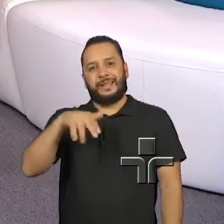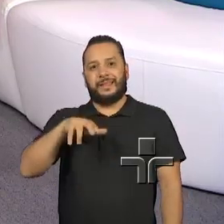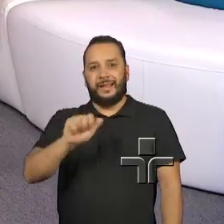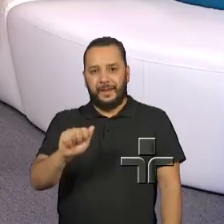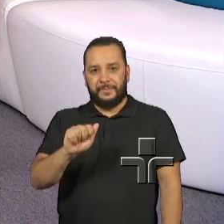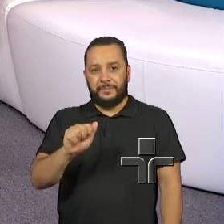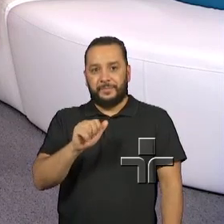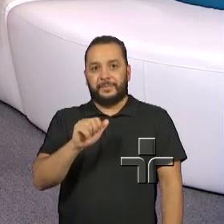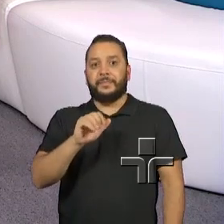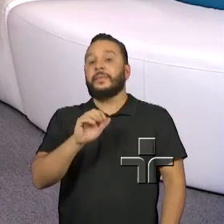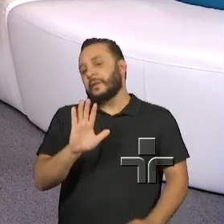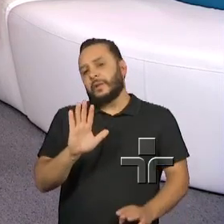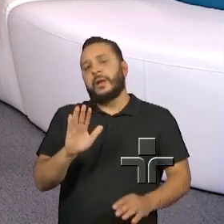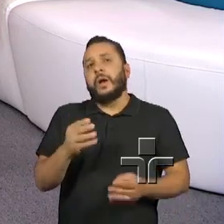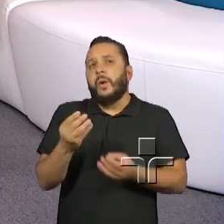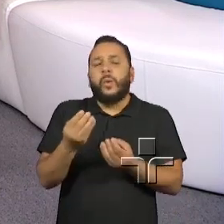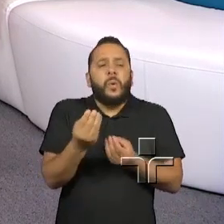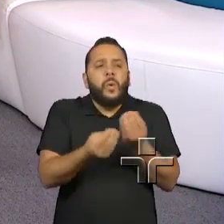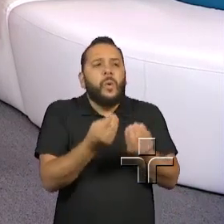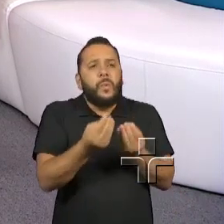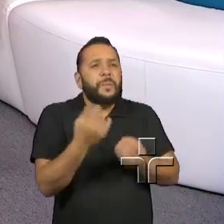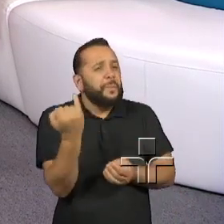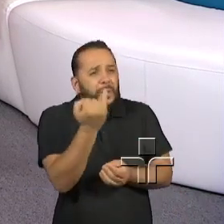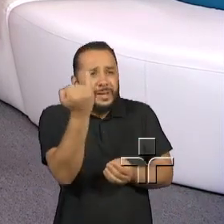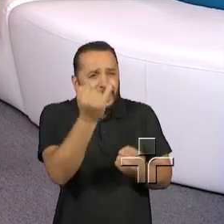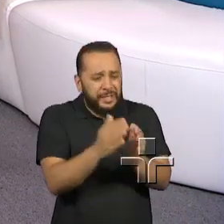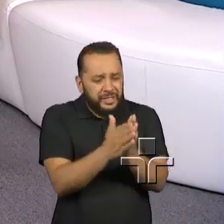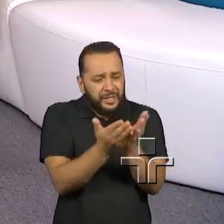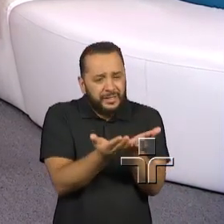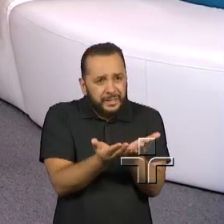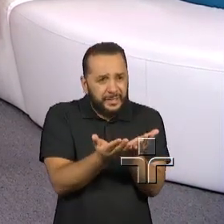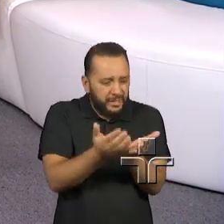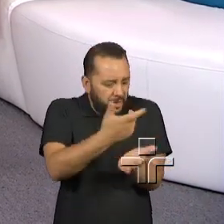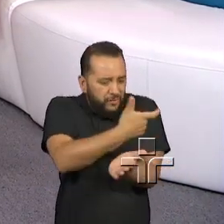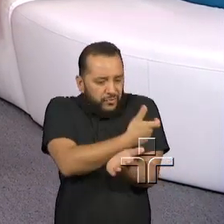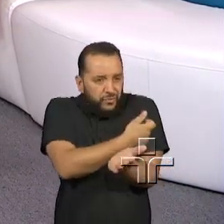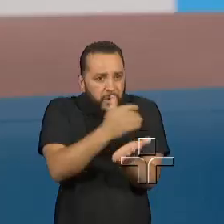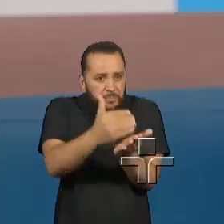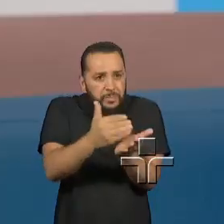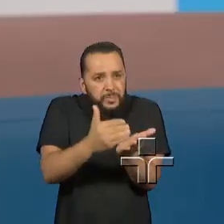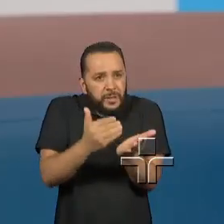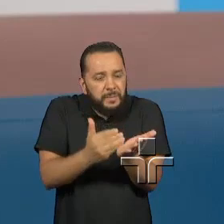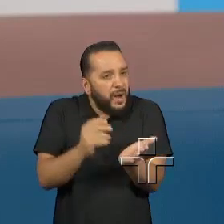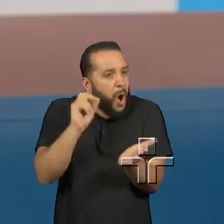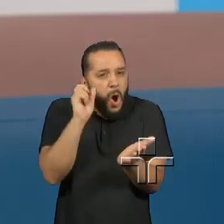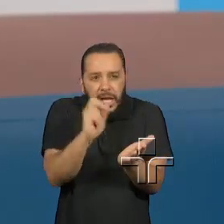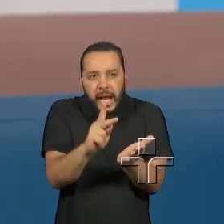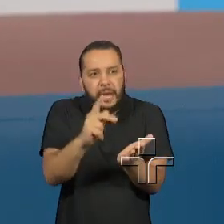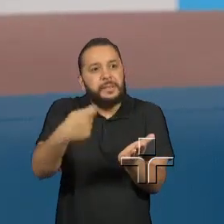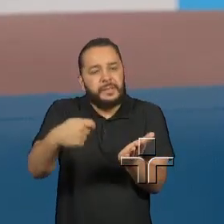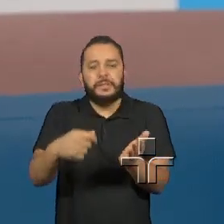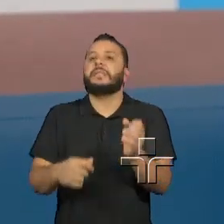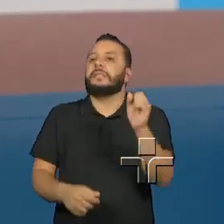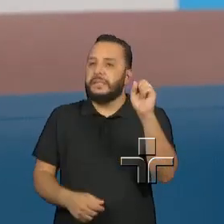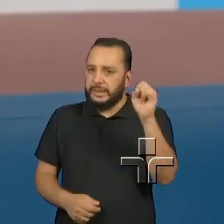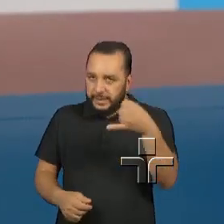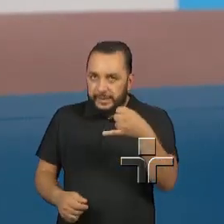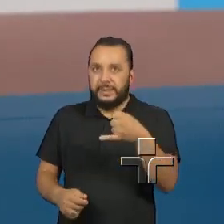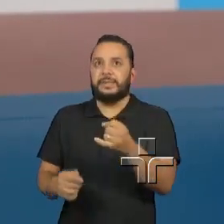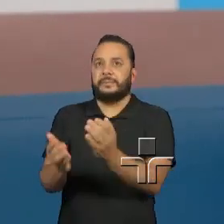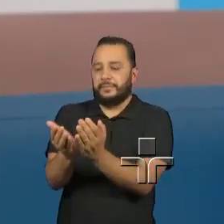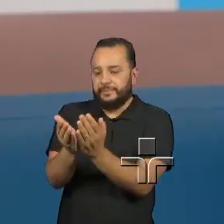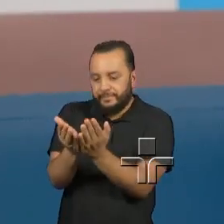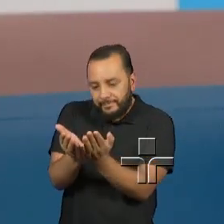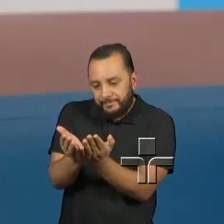qual a importância de estar com a carteirinha de vacinação em dia? Super importante, né, Mari? Tem que estar em dia, tem